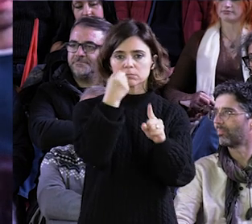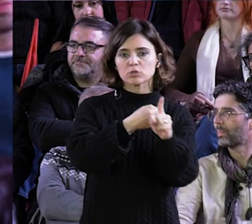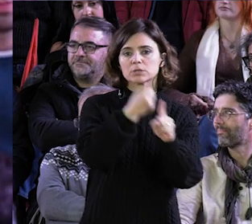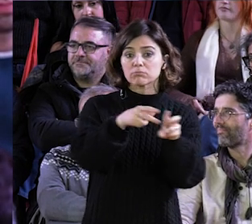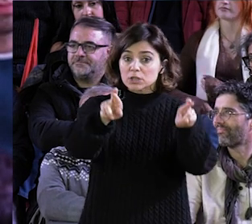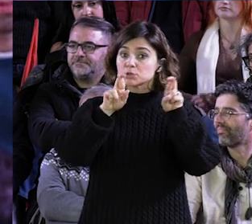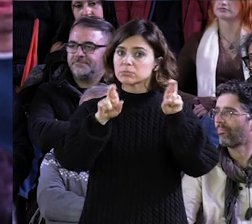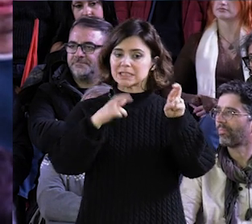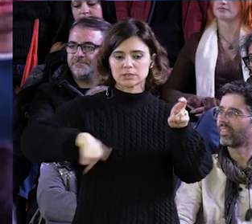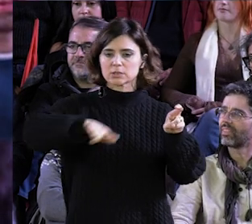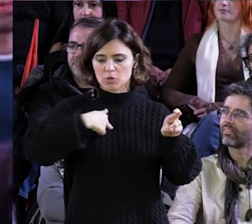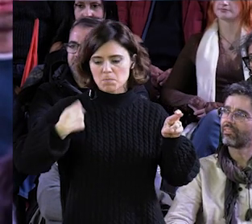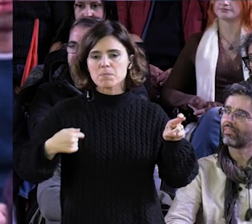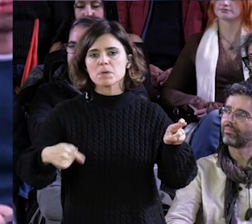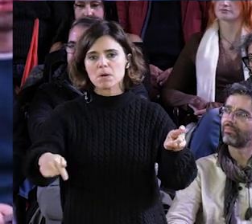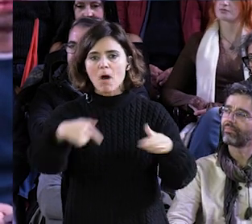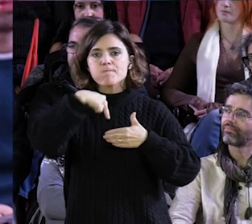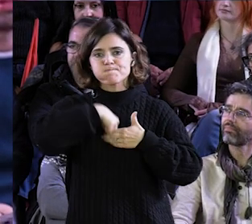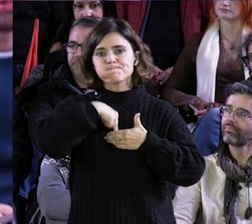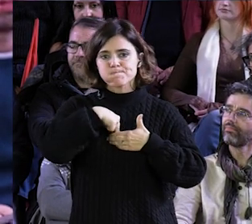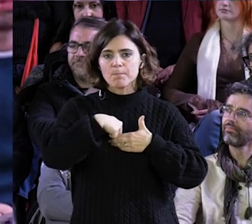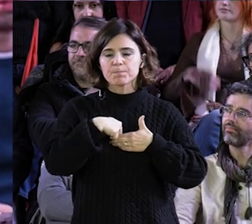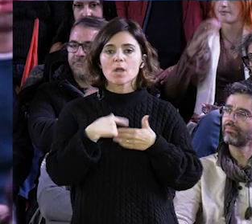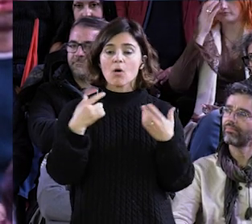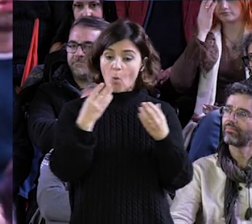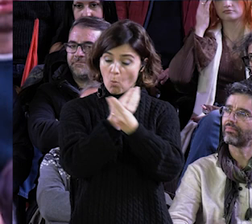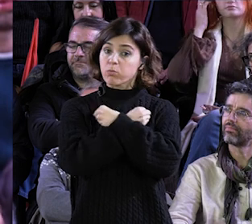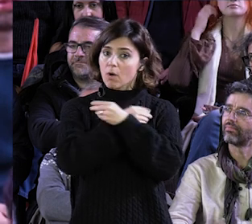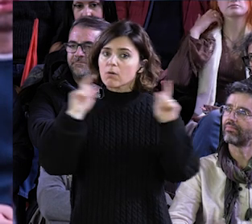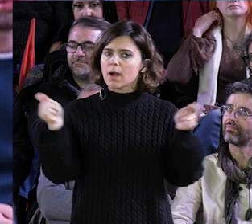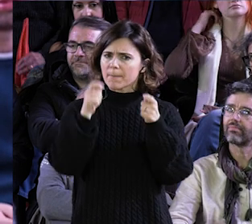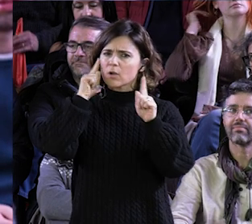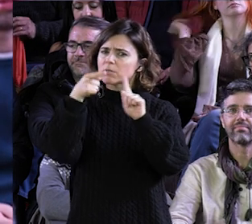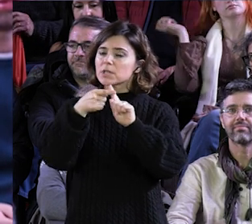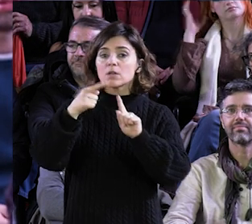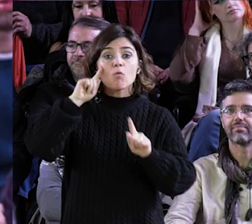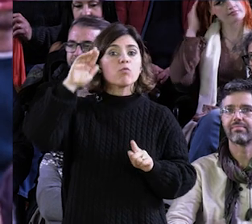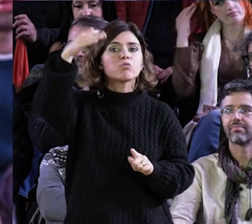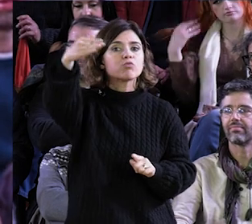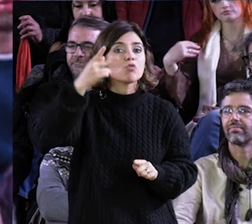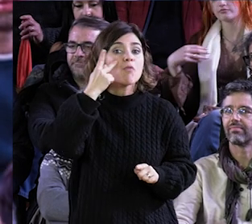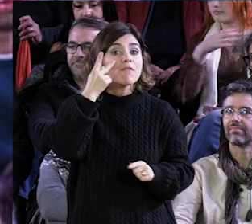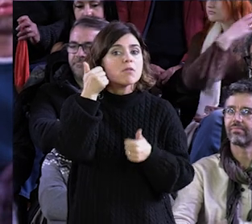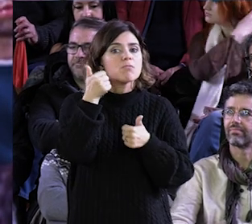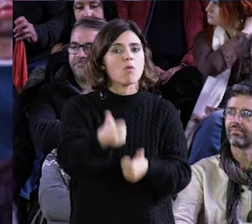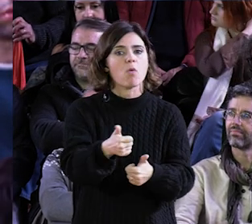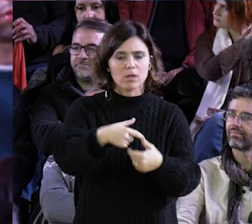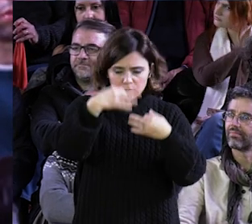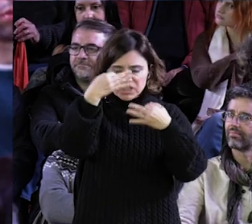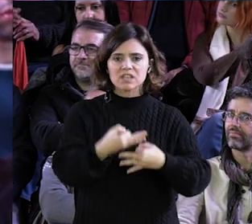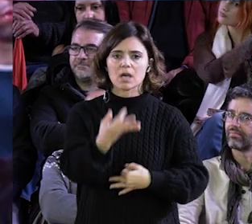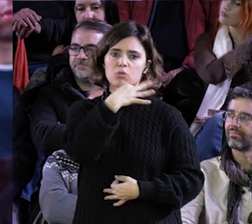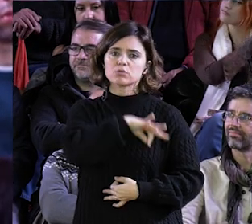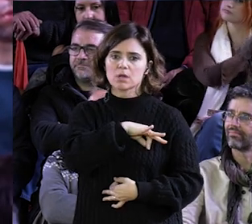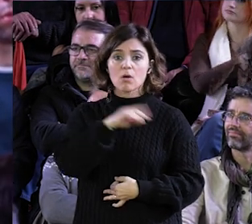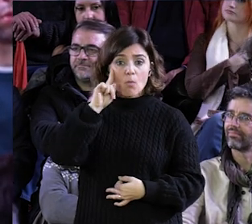verdade, carregamos aos ombros todos os dias. O Bloco fez esta campanha por um futuro com a vida boa e a dignidade do salário, por